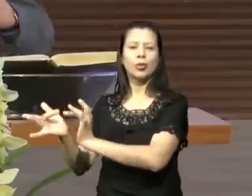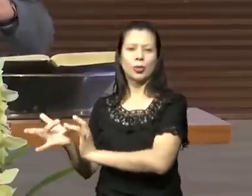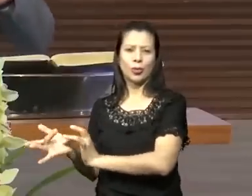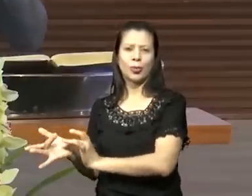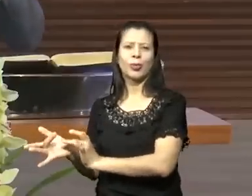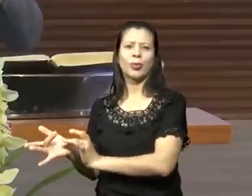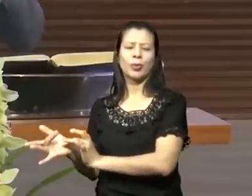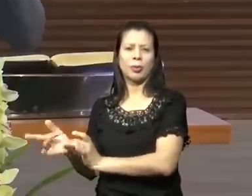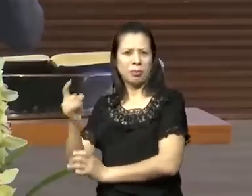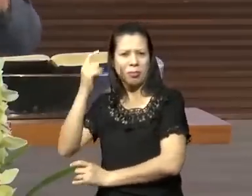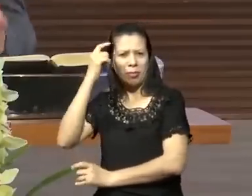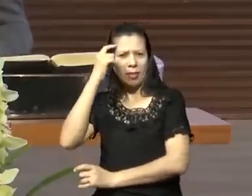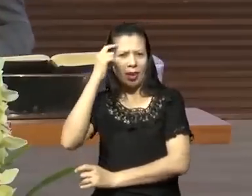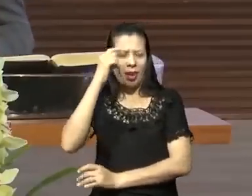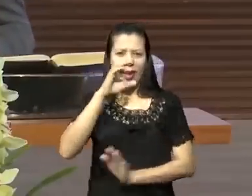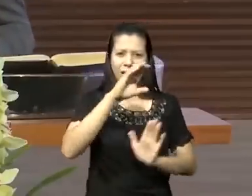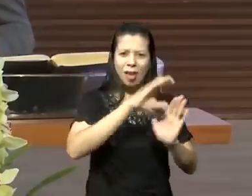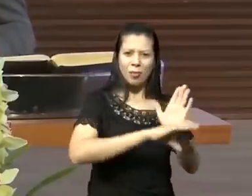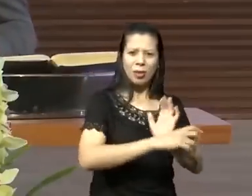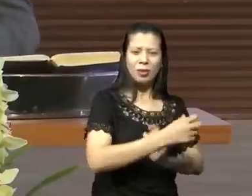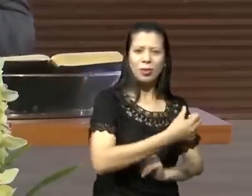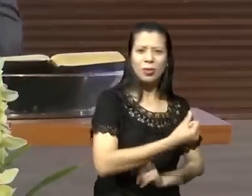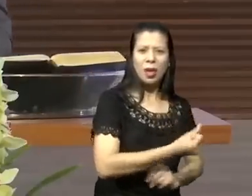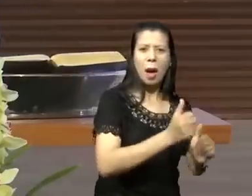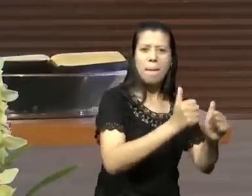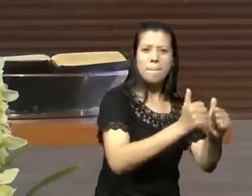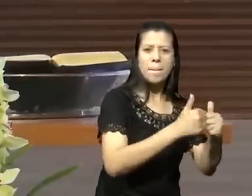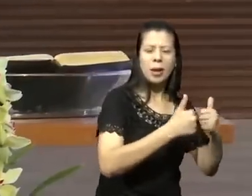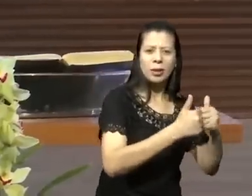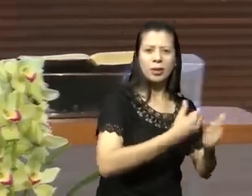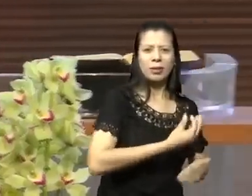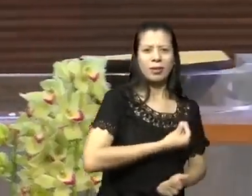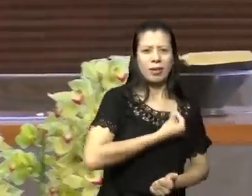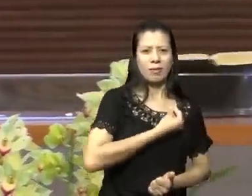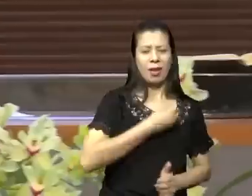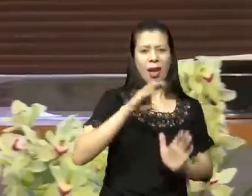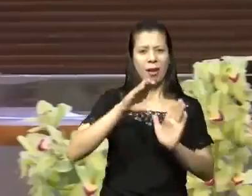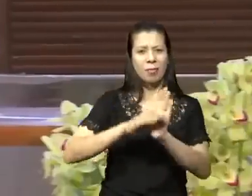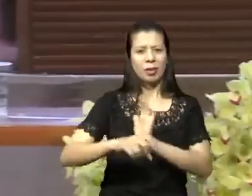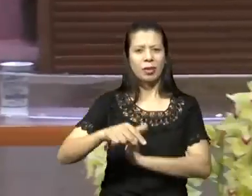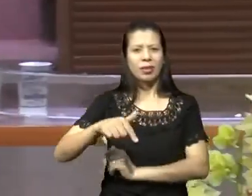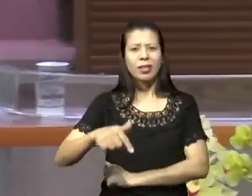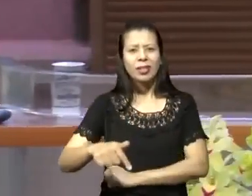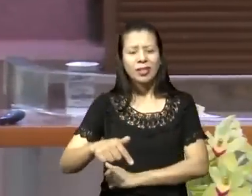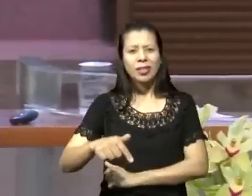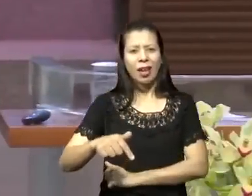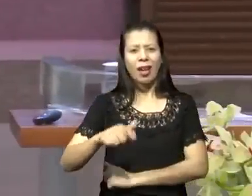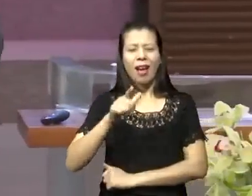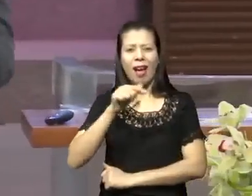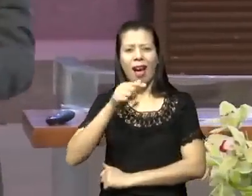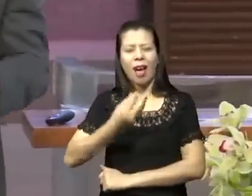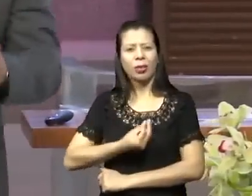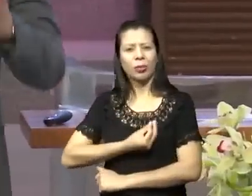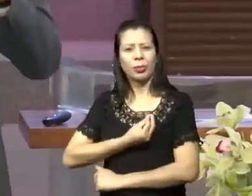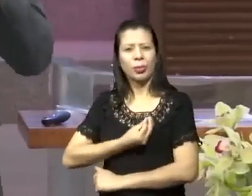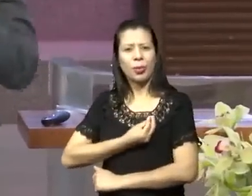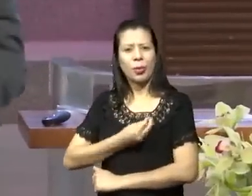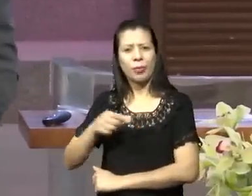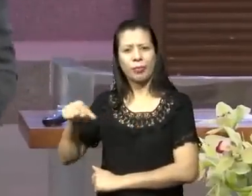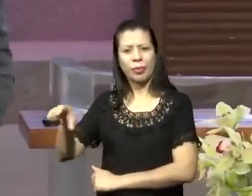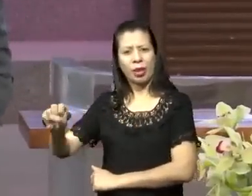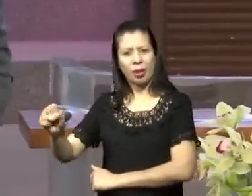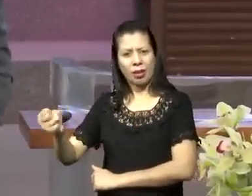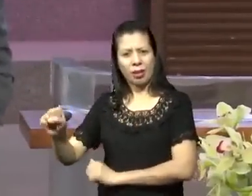e eu sou a luz do mundo os judeus tinham a consciência de que Deus era luz e Deus